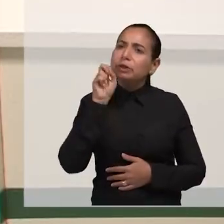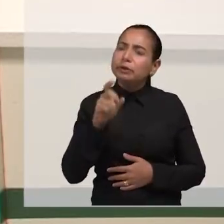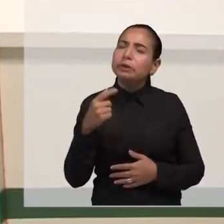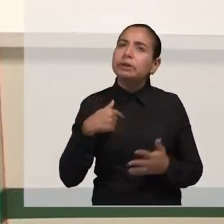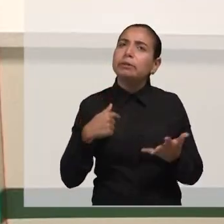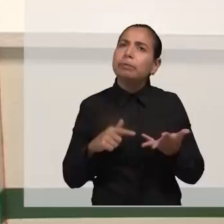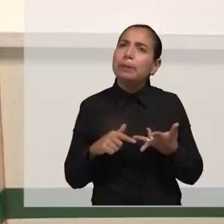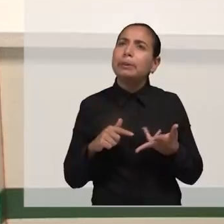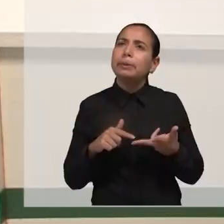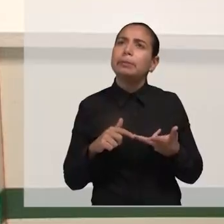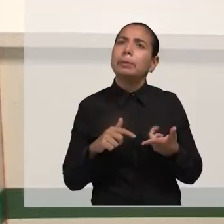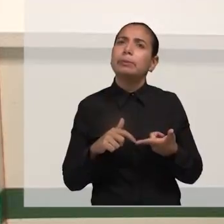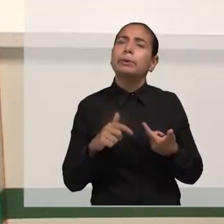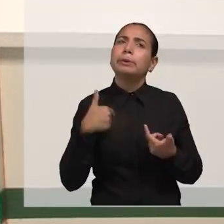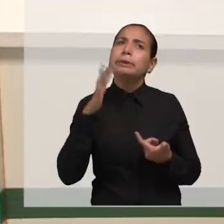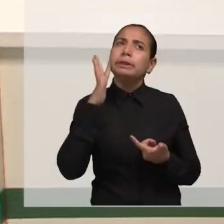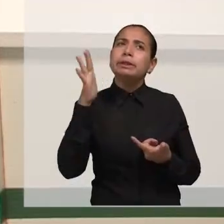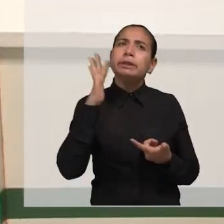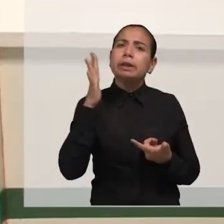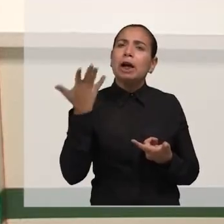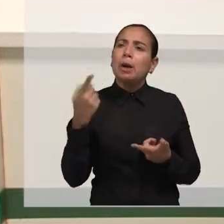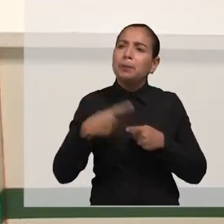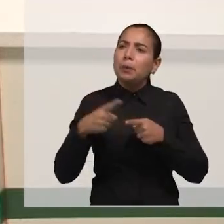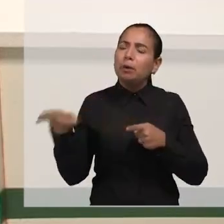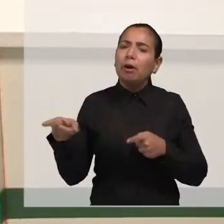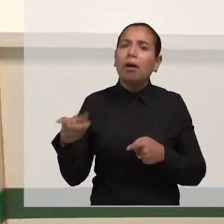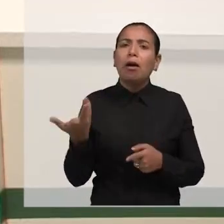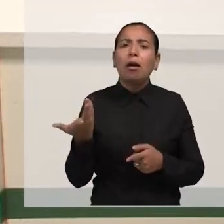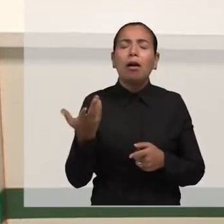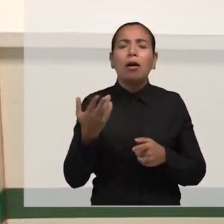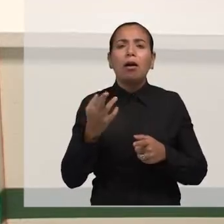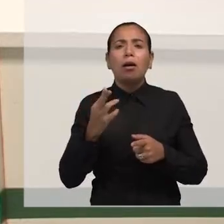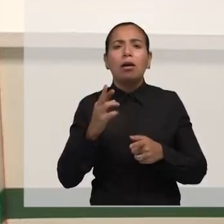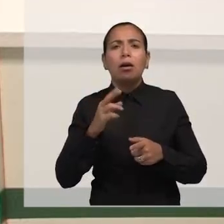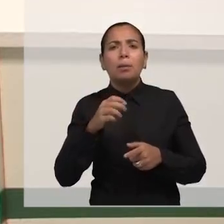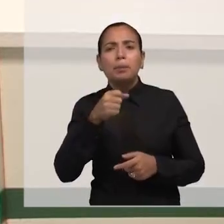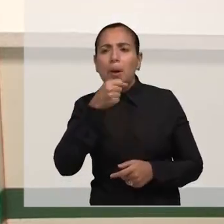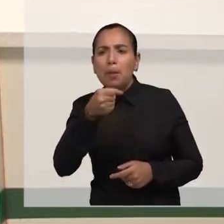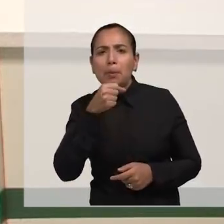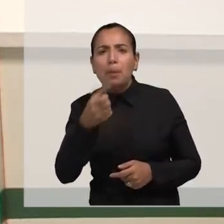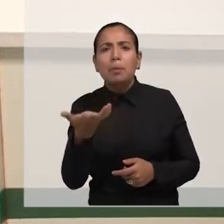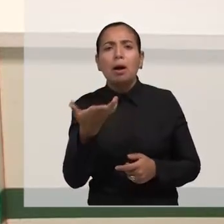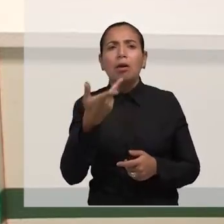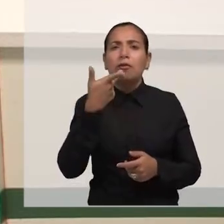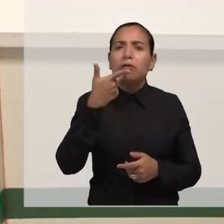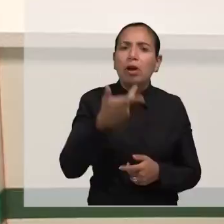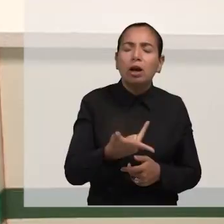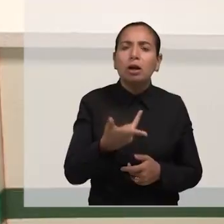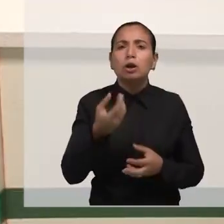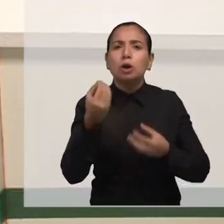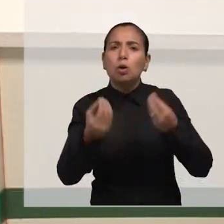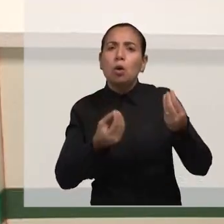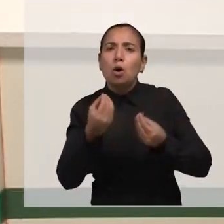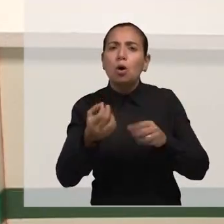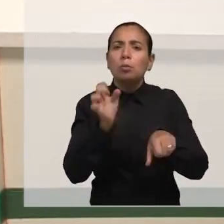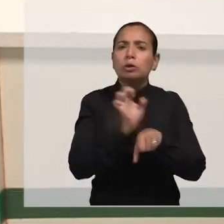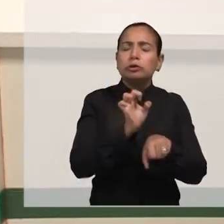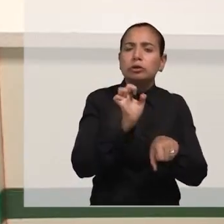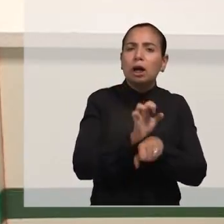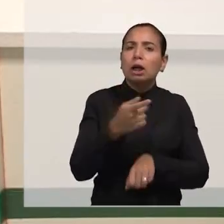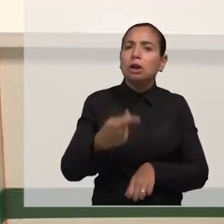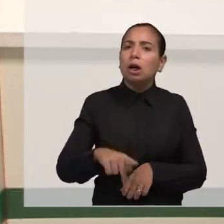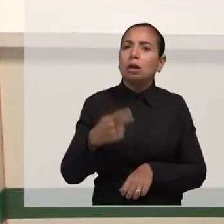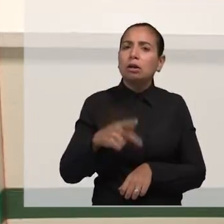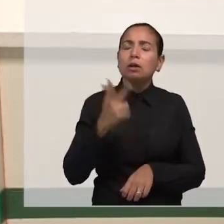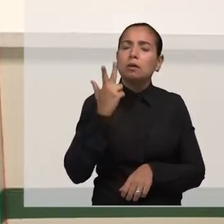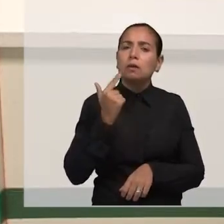ao Senado, onde o partido já está contemplado com a reeleição do governador. Eu acho dificílima, eu acho complicada a reeleição dela, a não